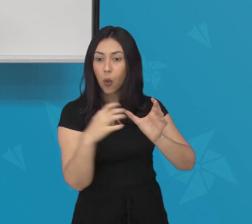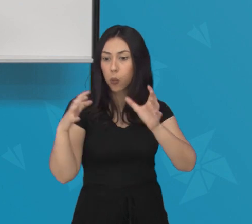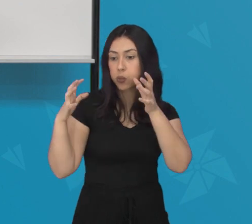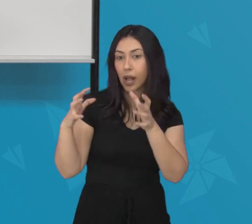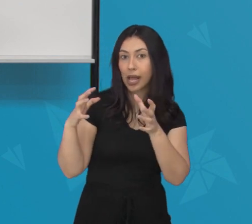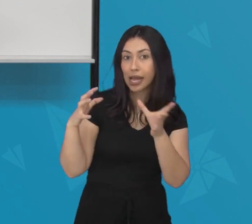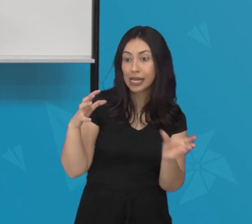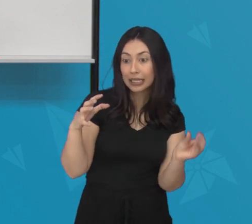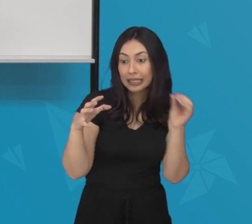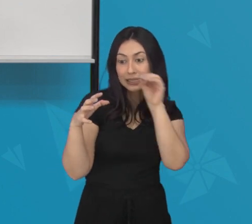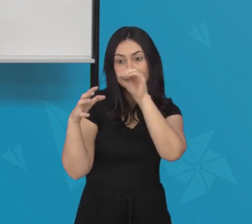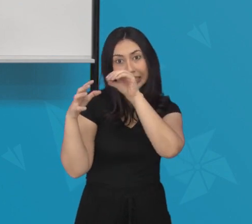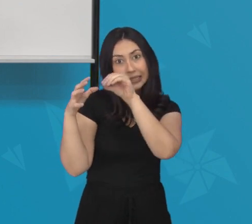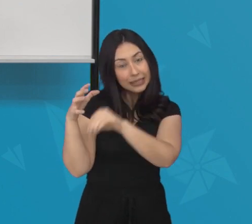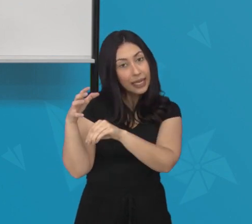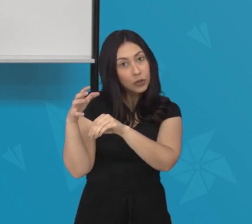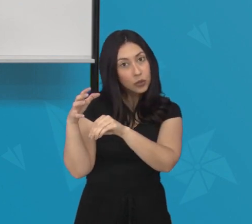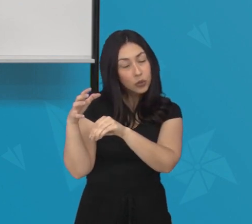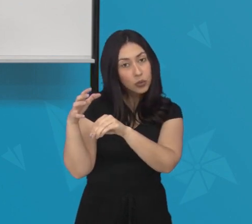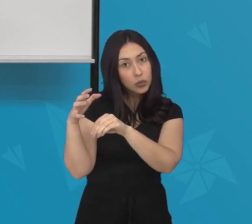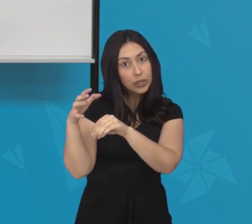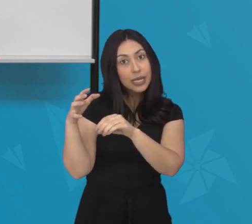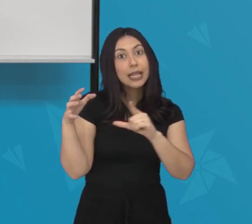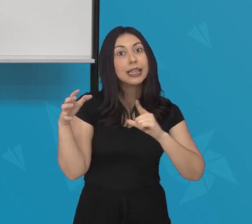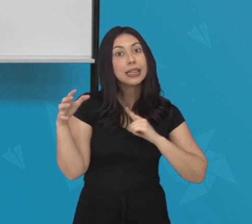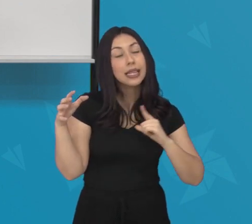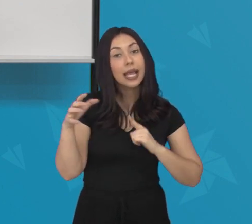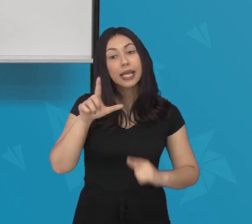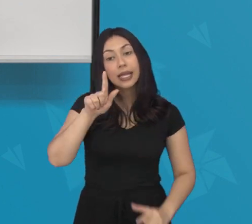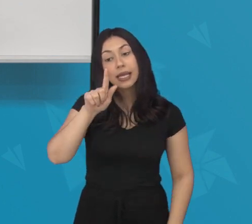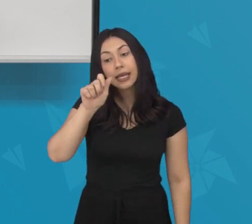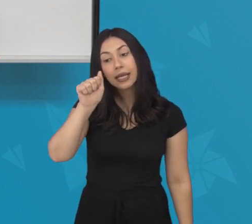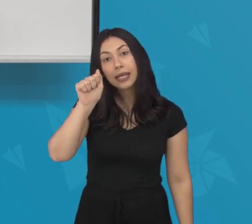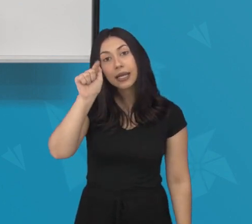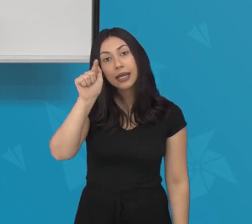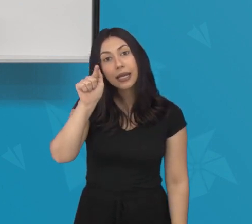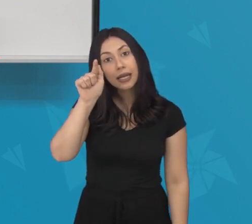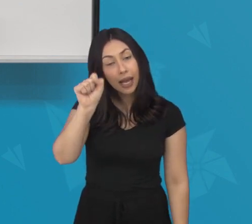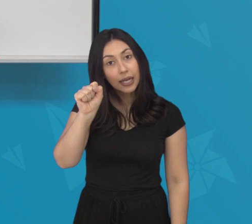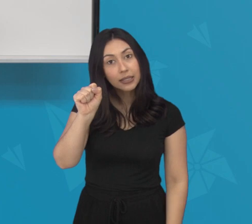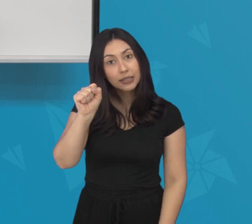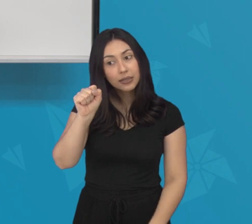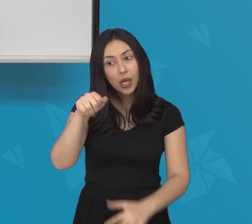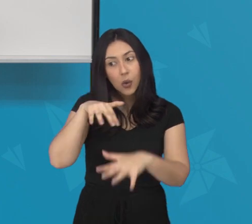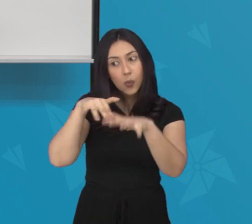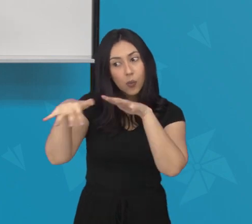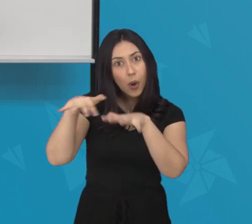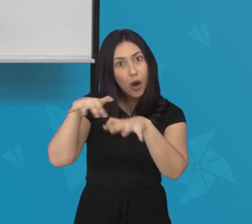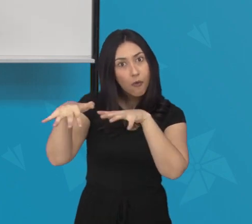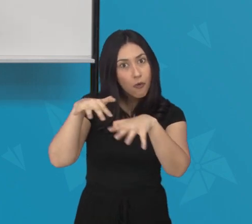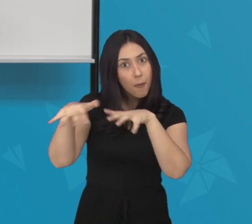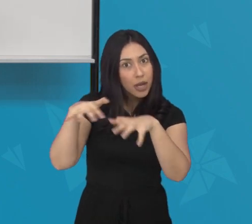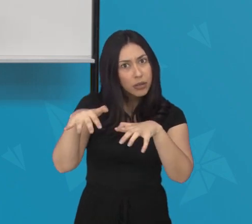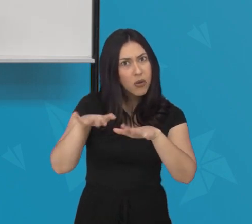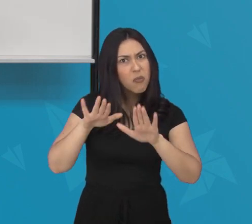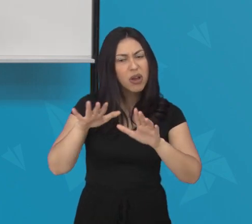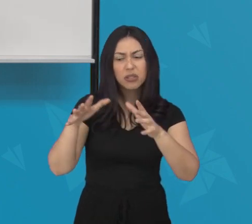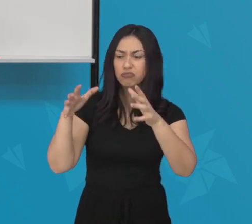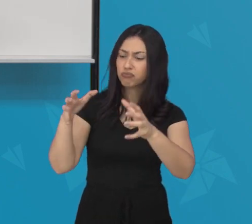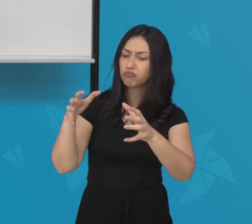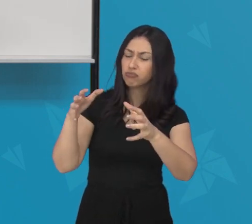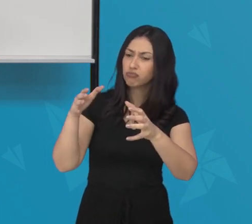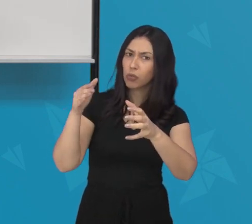estão reagindo, tendo diversas dinâmicas reativas dentro dessa bola. Quando a gente analisa externamente,